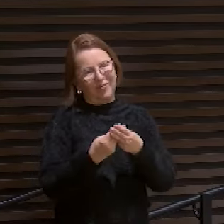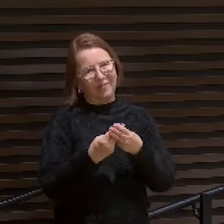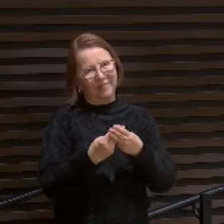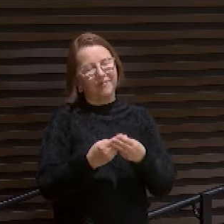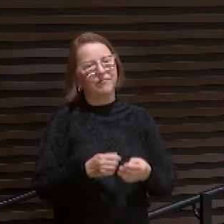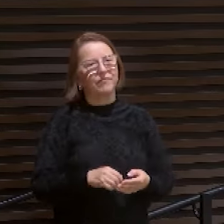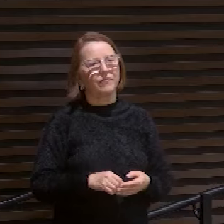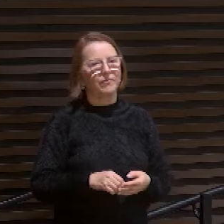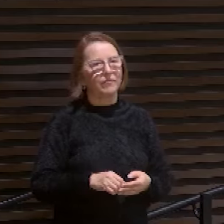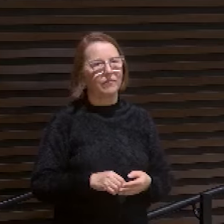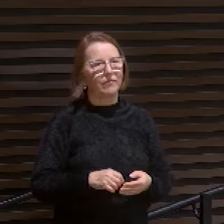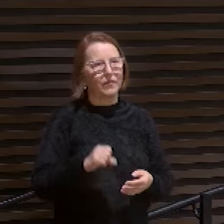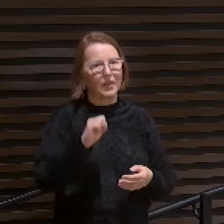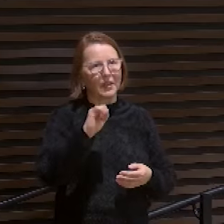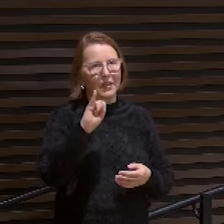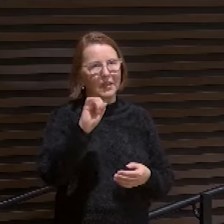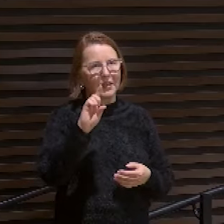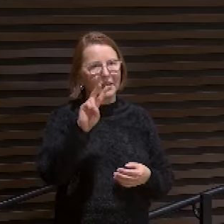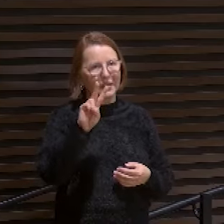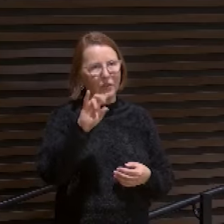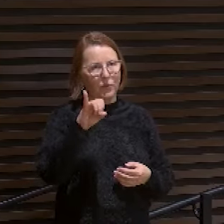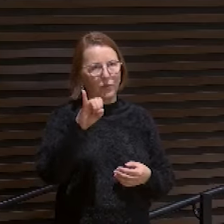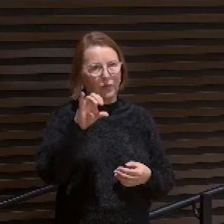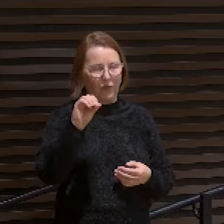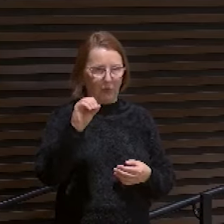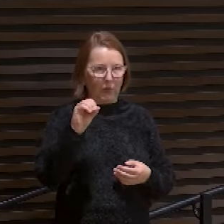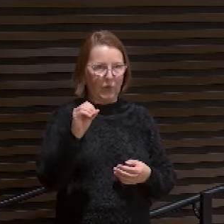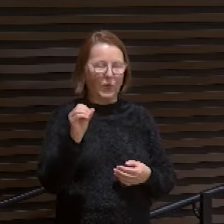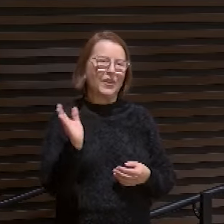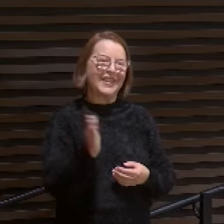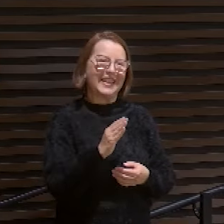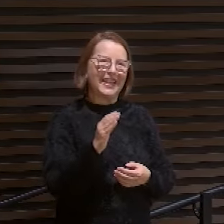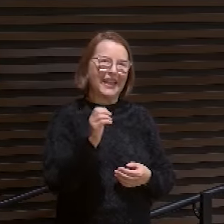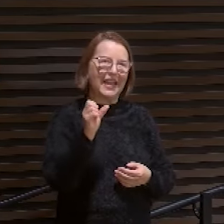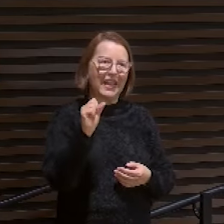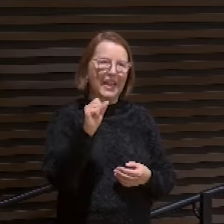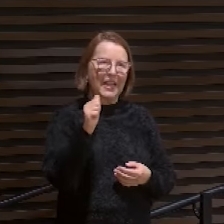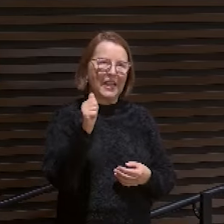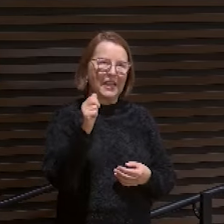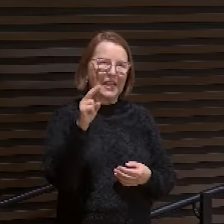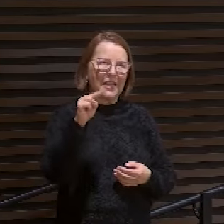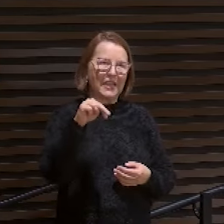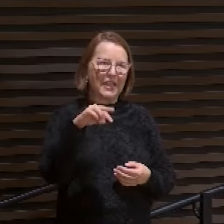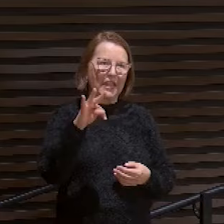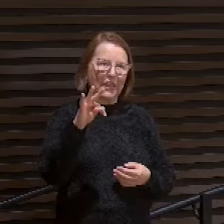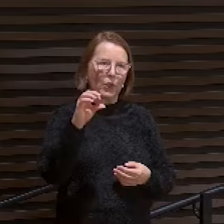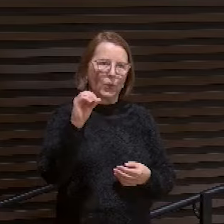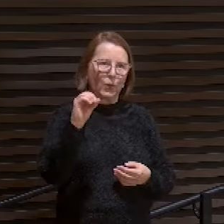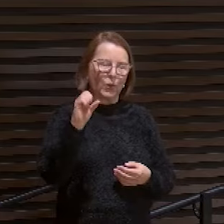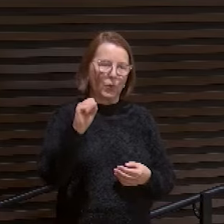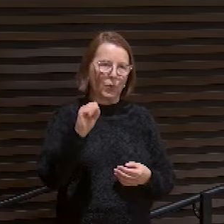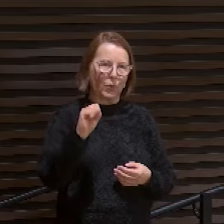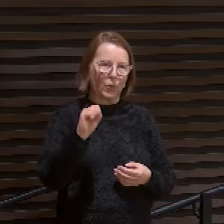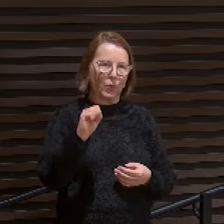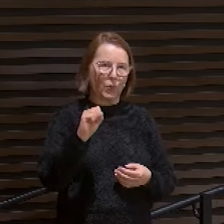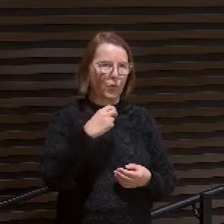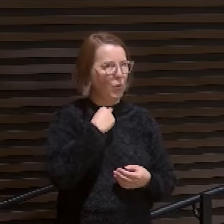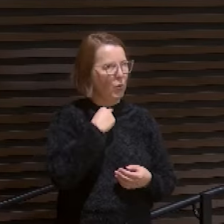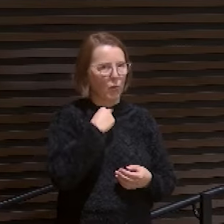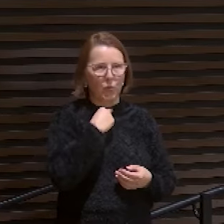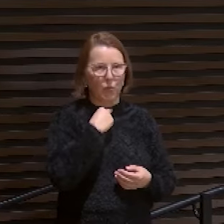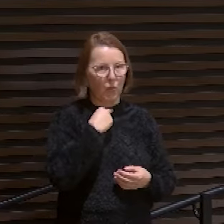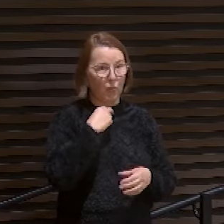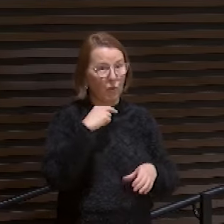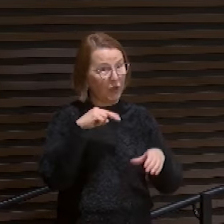Silvio Santos morreu há poucos dias, não pôde ser enterrado no sábado, foi enterrado no domingo, porque não se